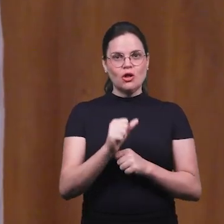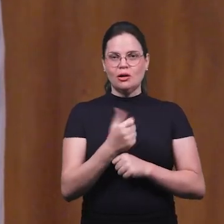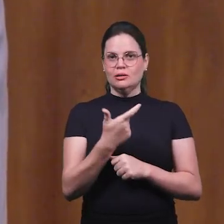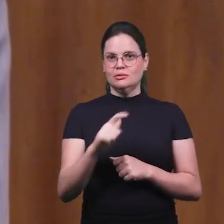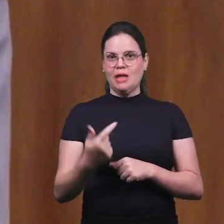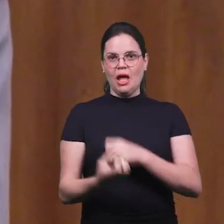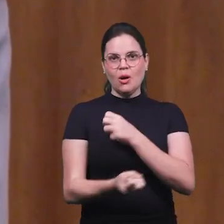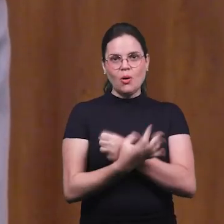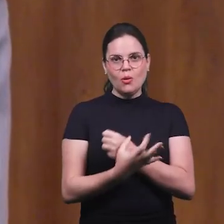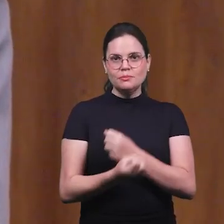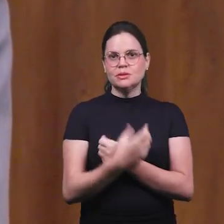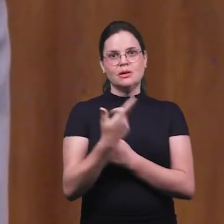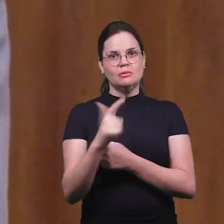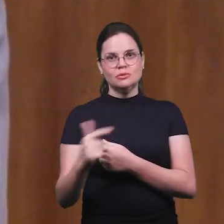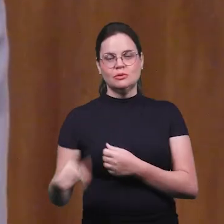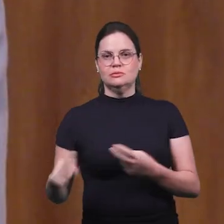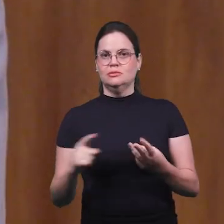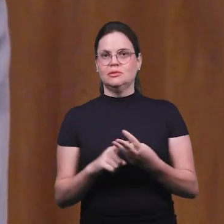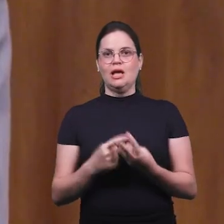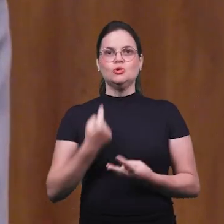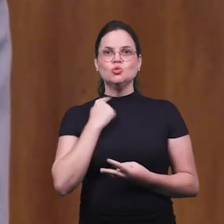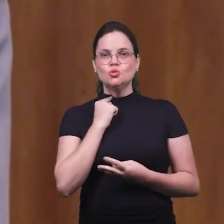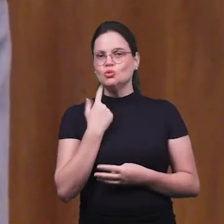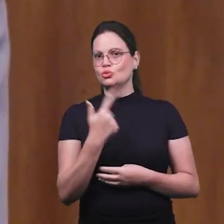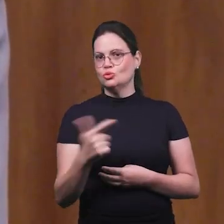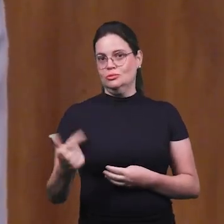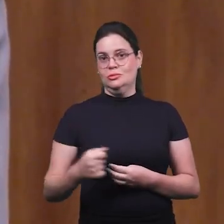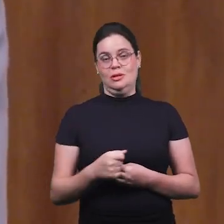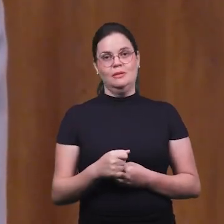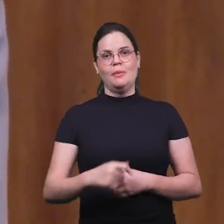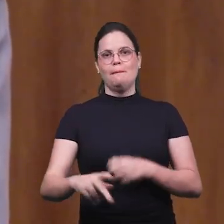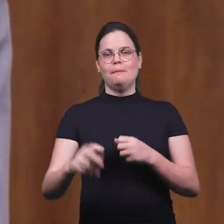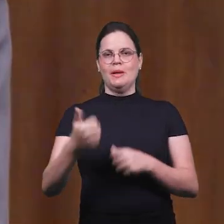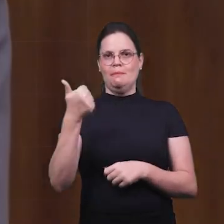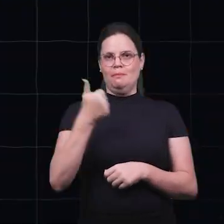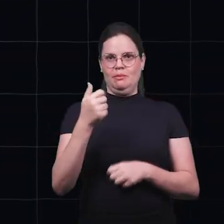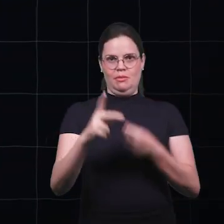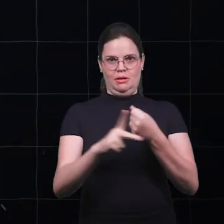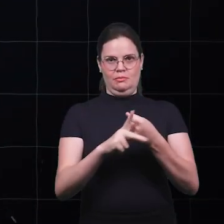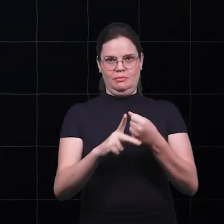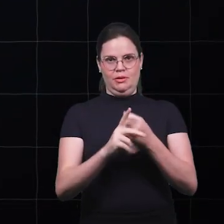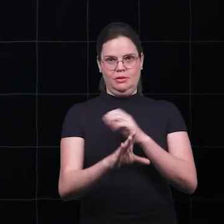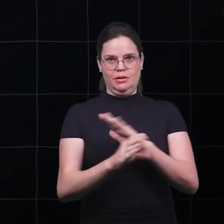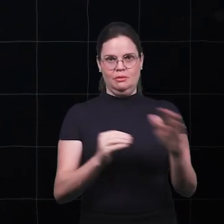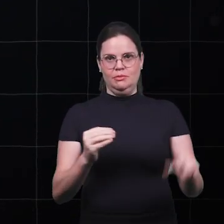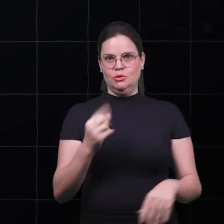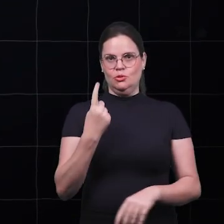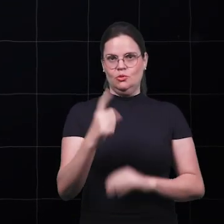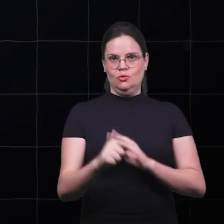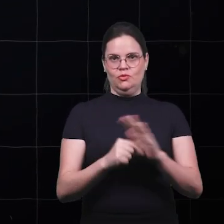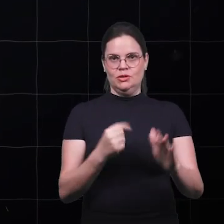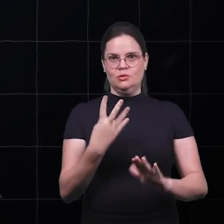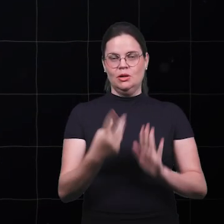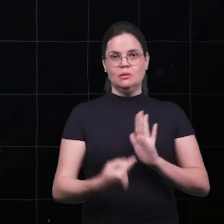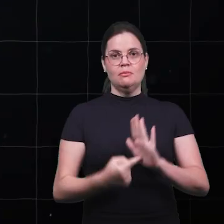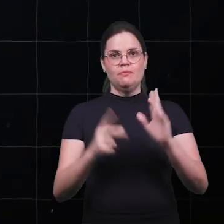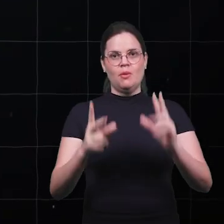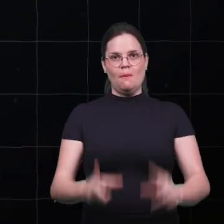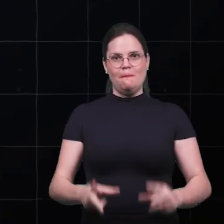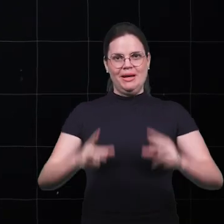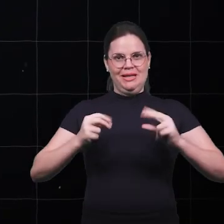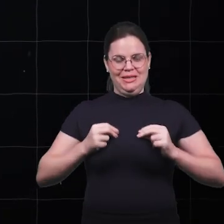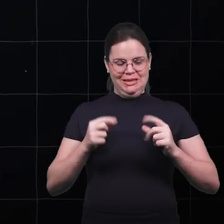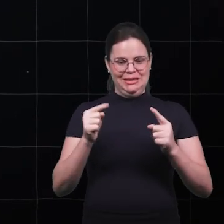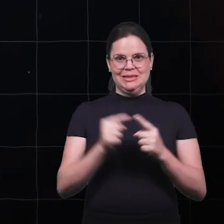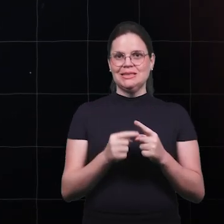primeira carta a Pedro, capítulo 1, verso 4, primeira carta de Pedro, para uma herança incorruptível, incontaminável e que não